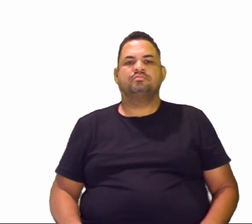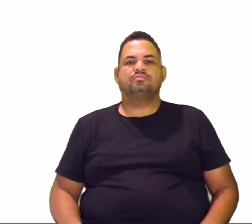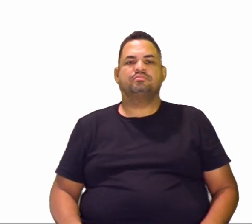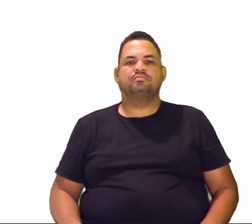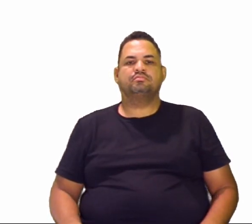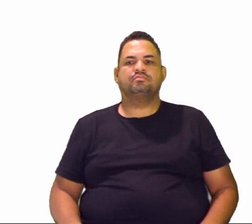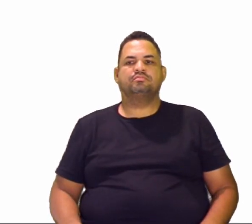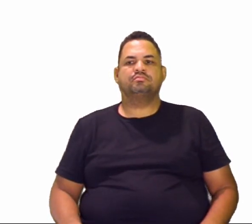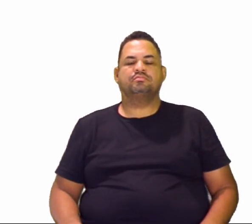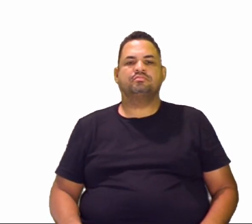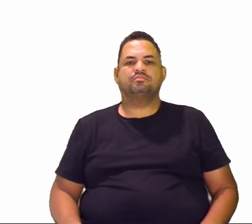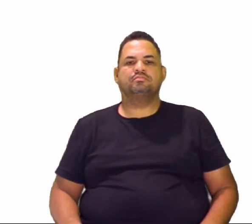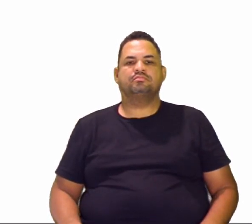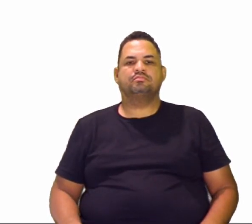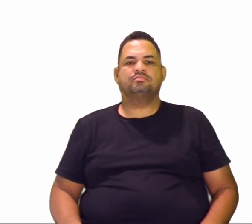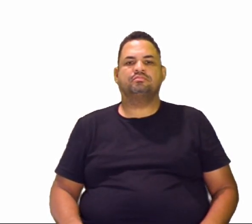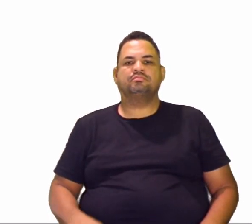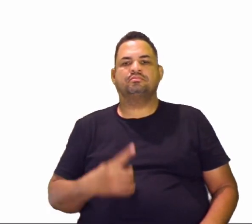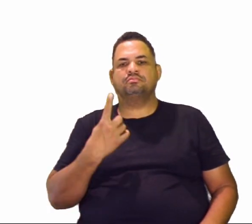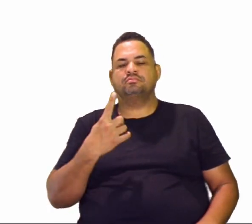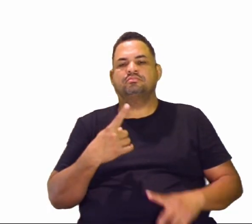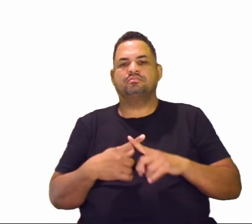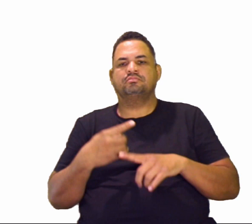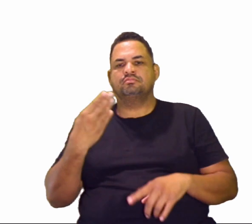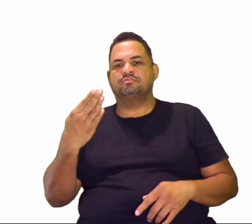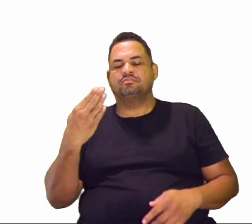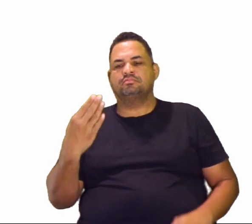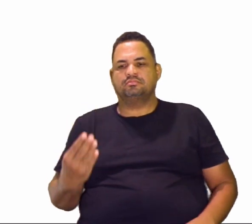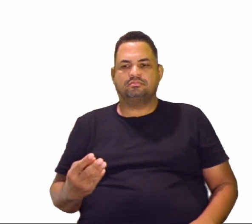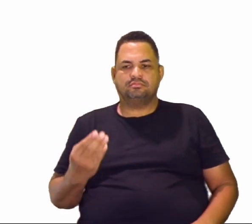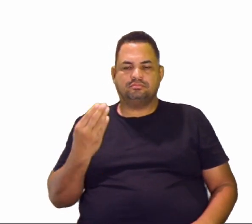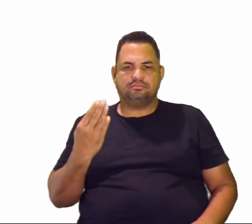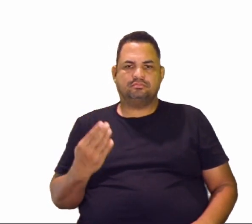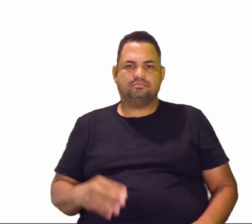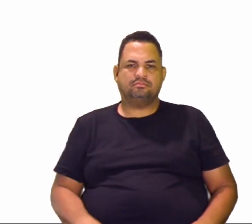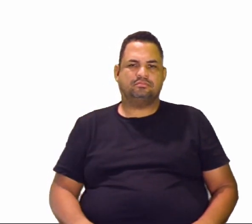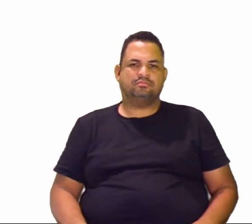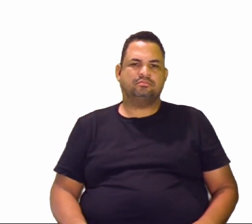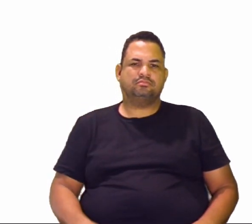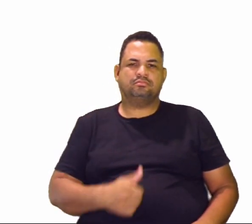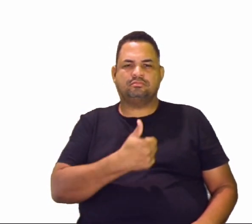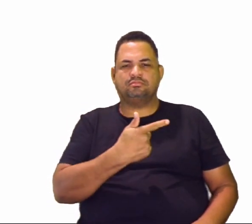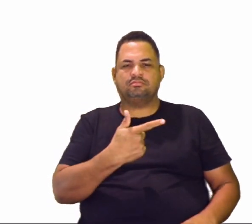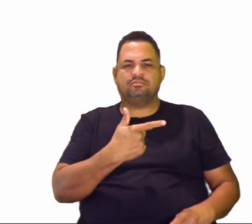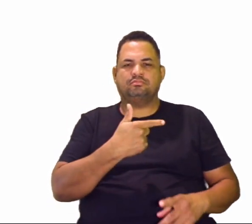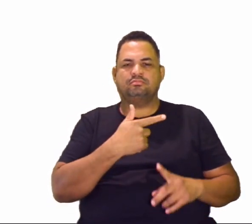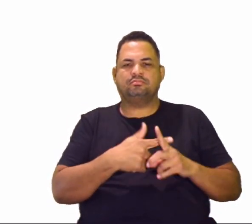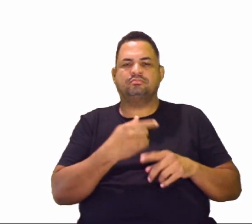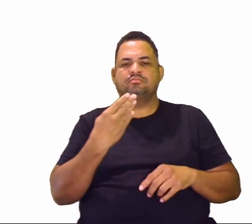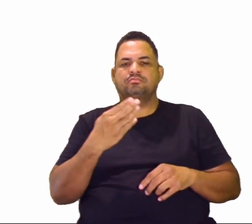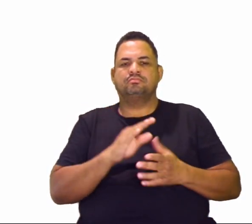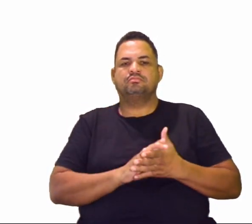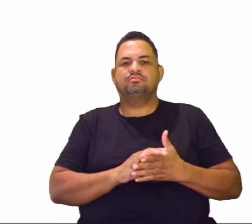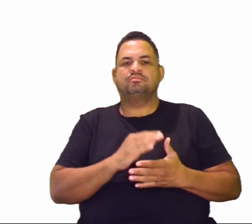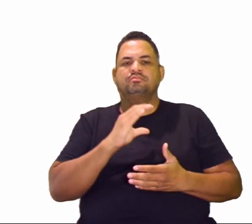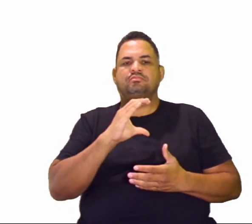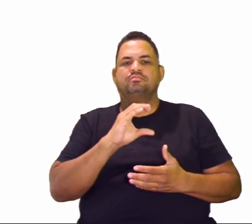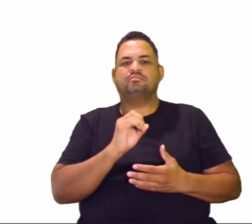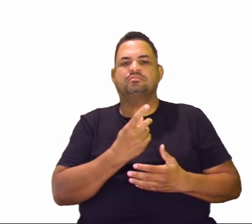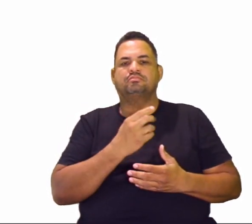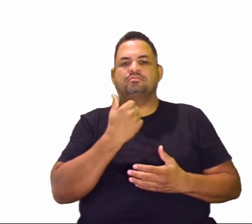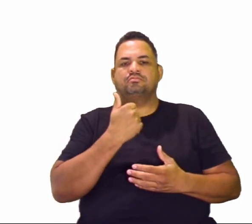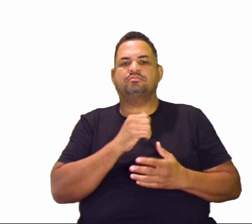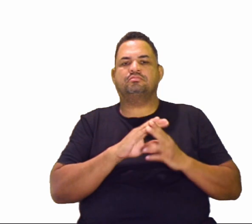é 12. E 1 vezes 4 é 4. Somando 12 com 4, CH4 tem